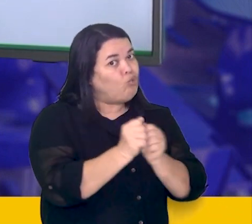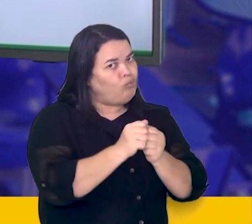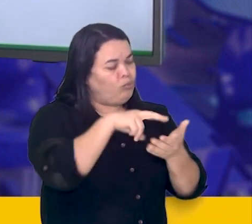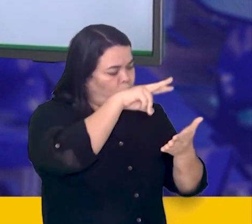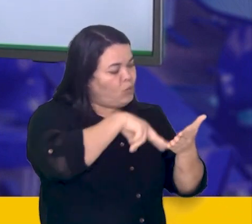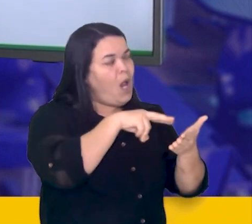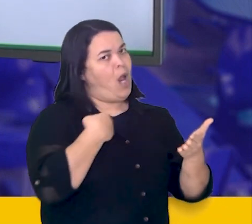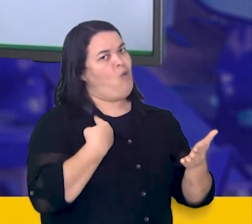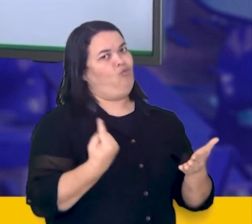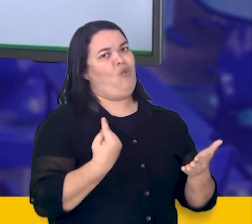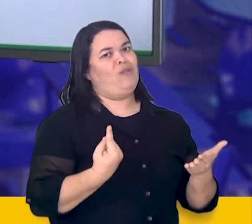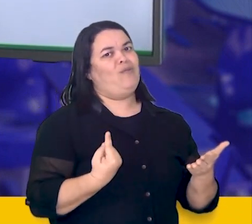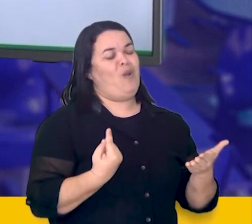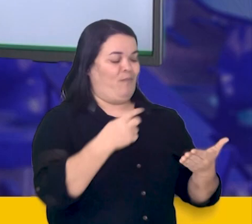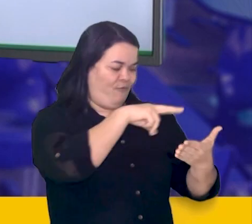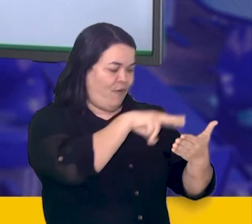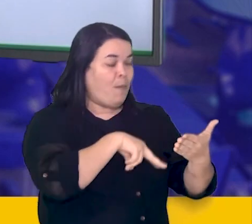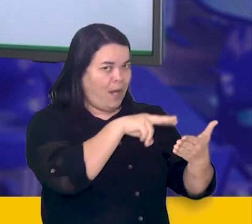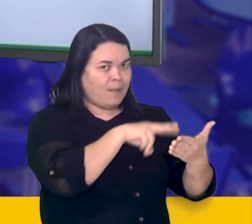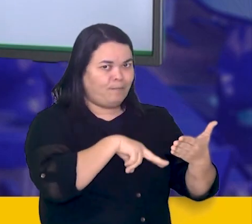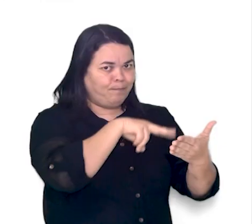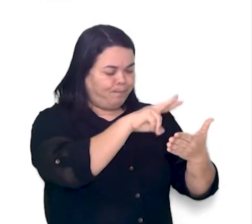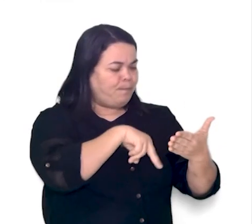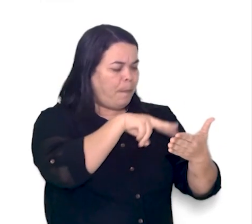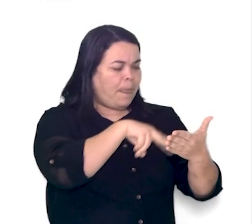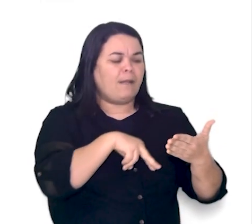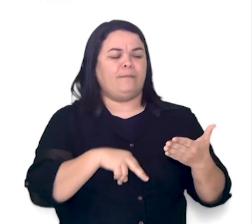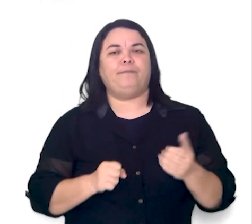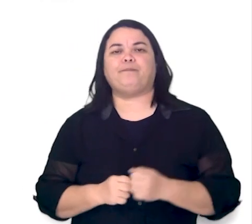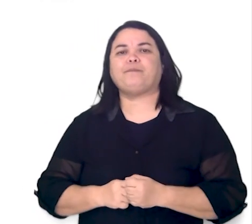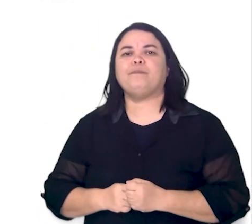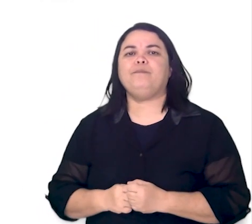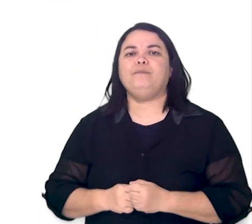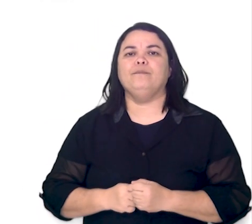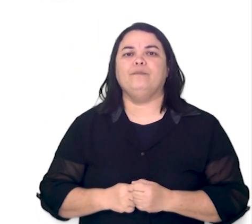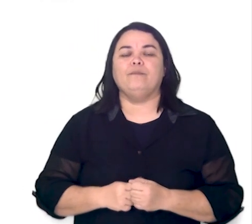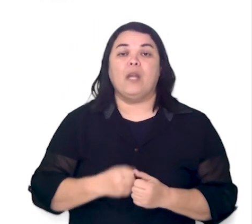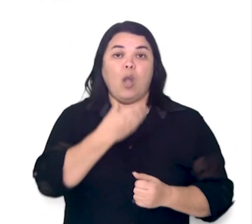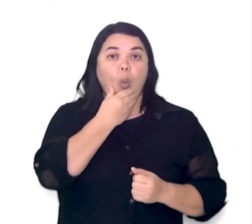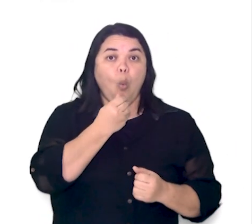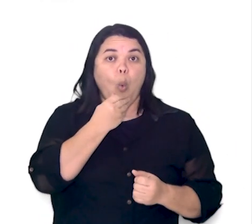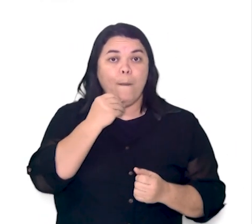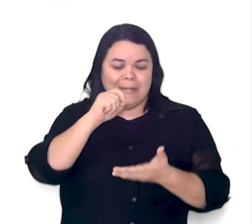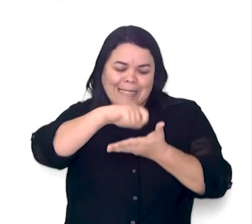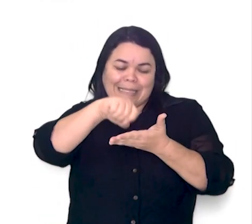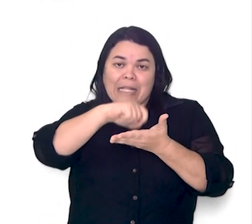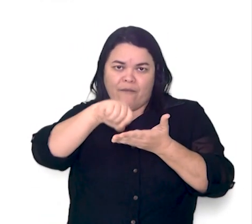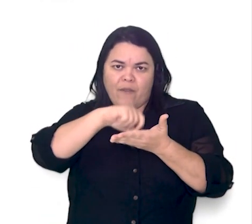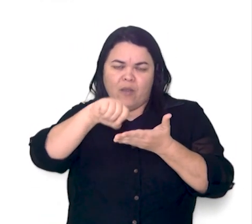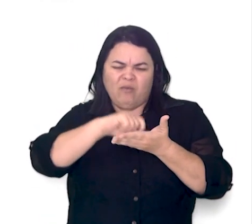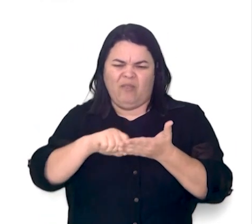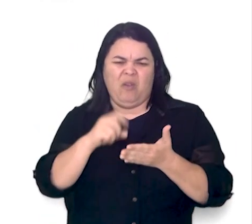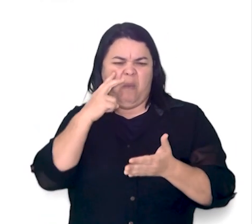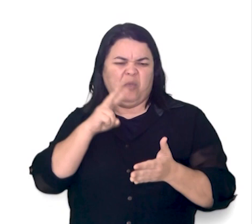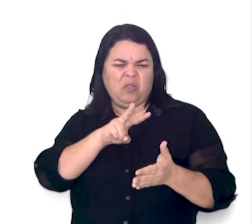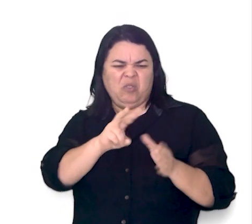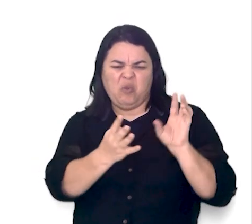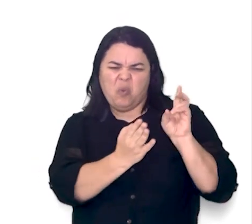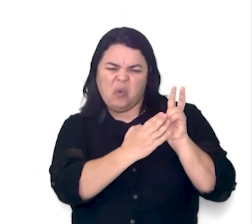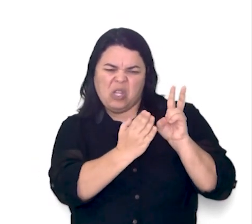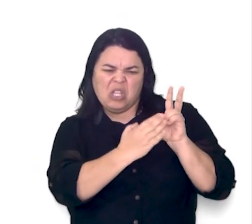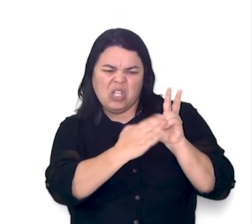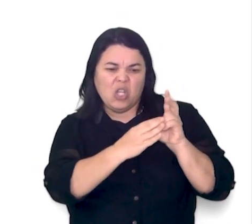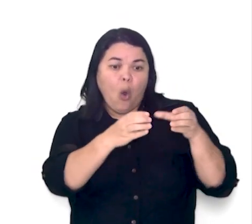Por favor, não me deixa só lendo. Vamos lá? Todas essas nações de gentes, falando